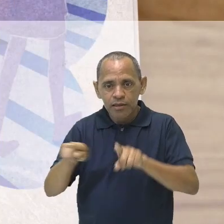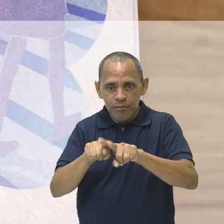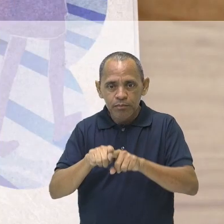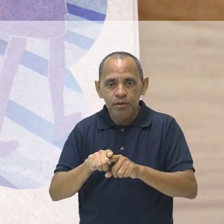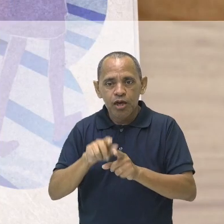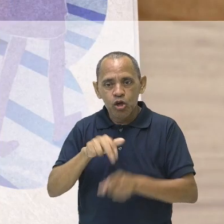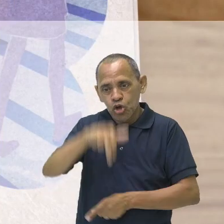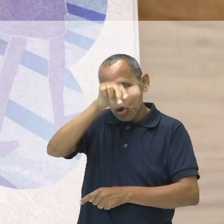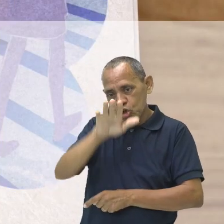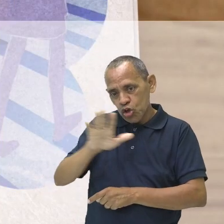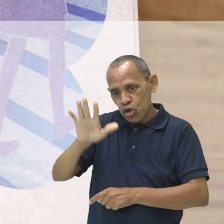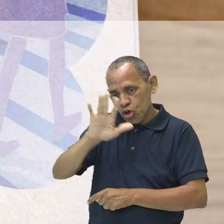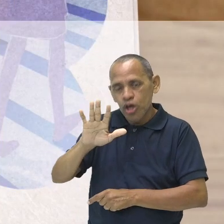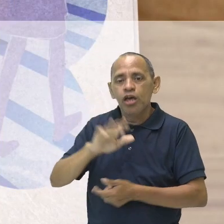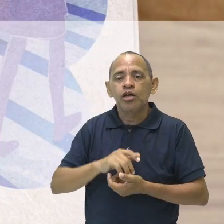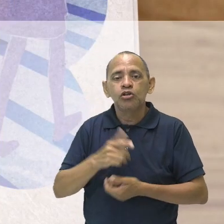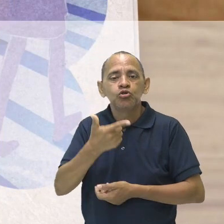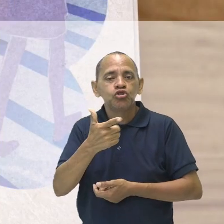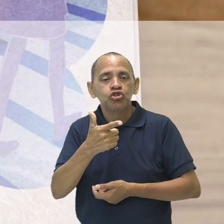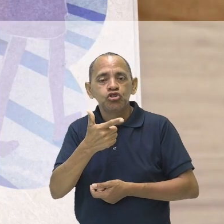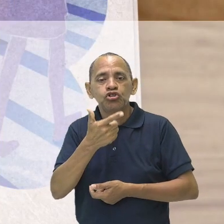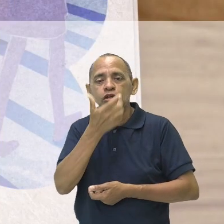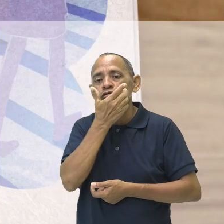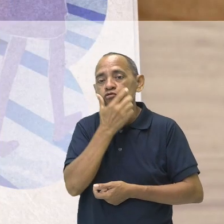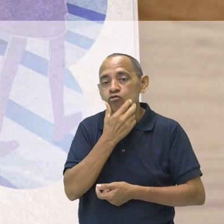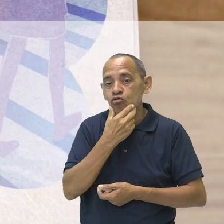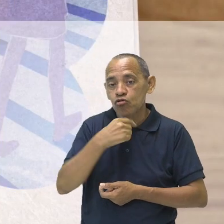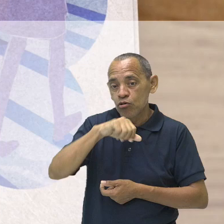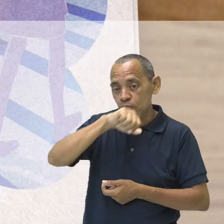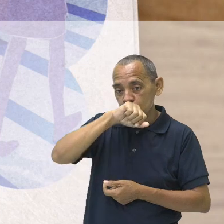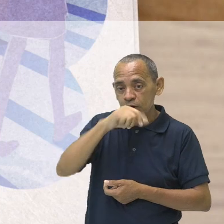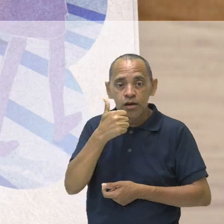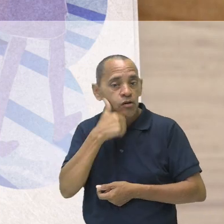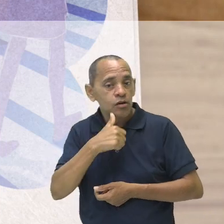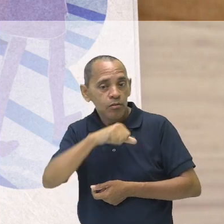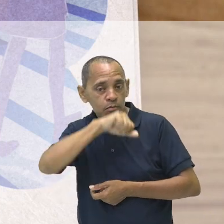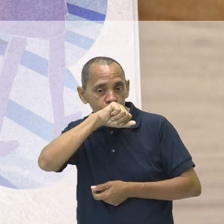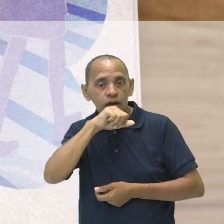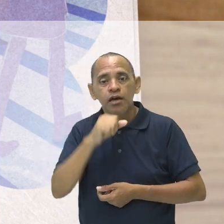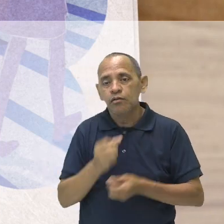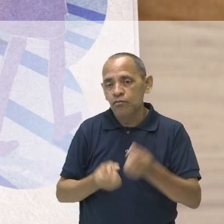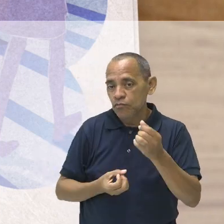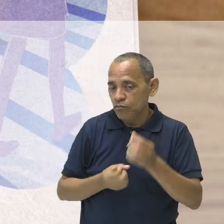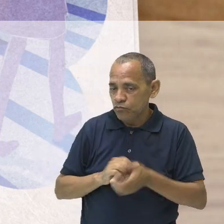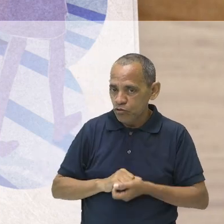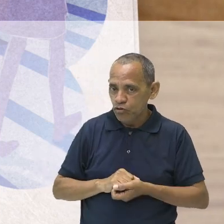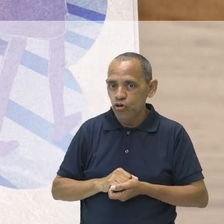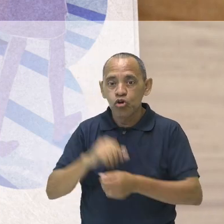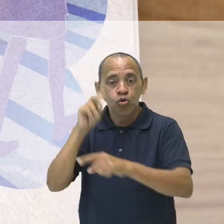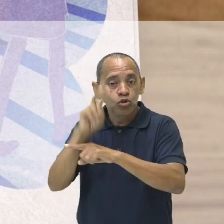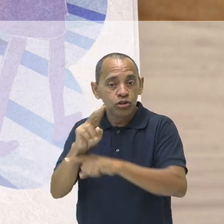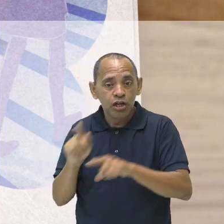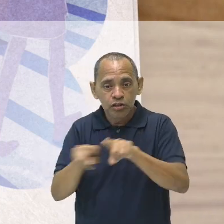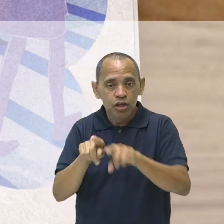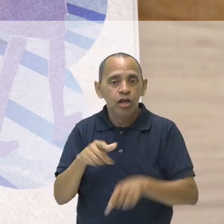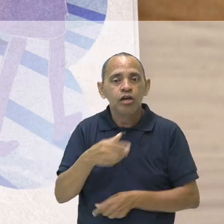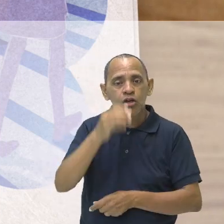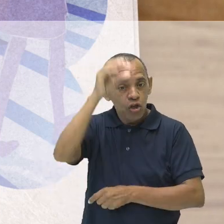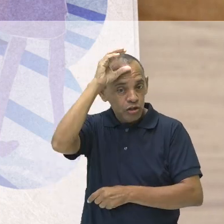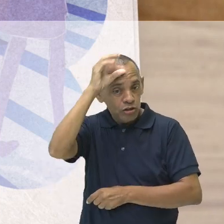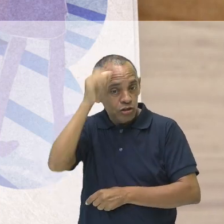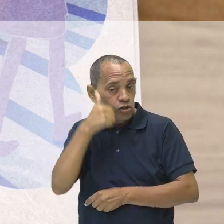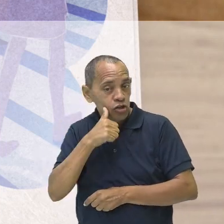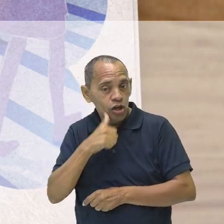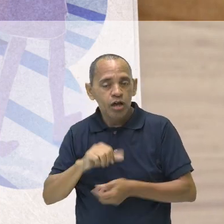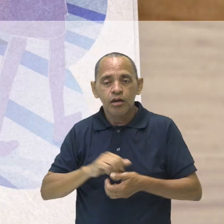Nordestina órfã de pai e mãe e criada por uma tia que a maltratava muito, Macabea é uma lagoana pobre de 19